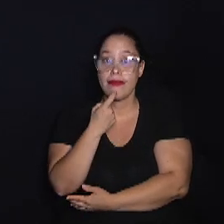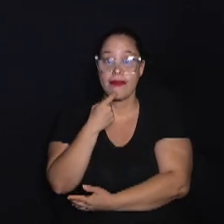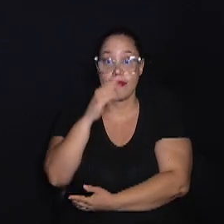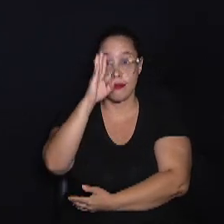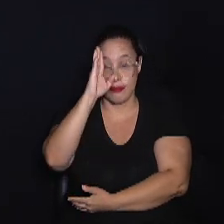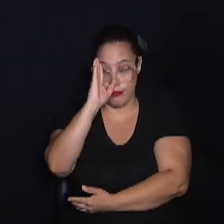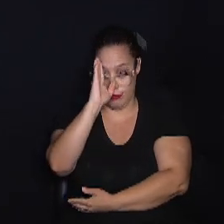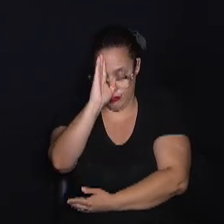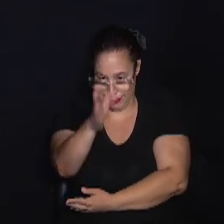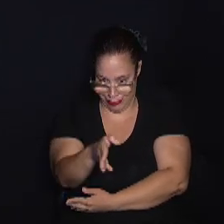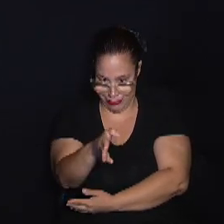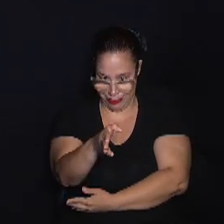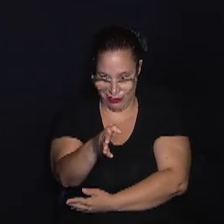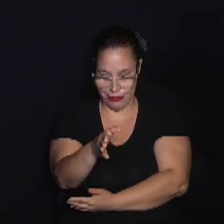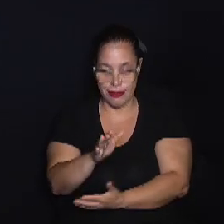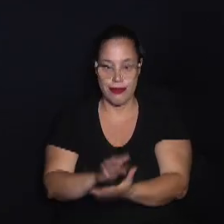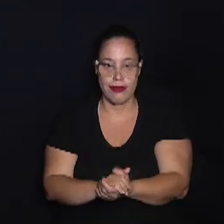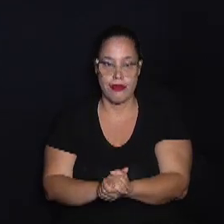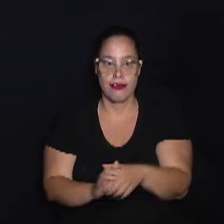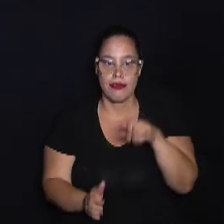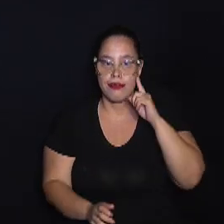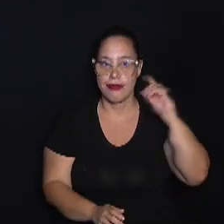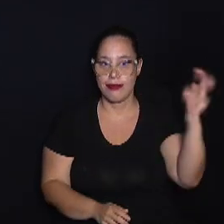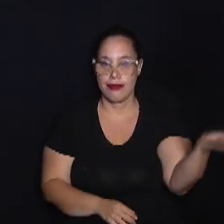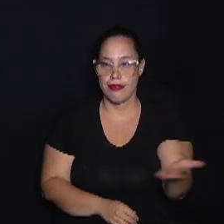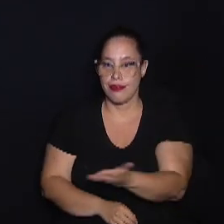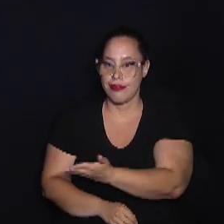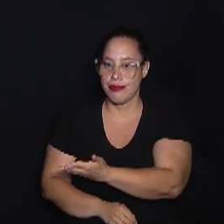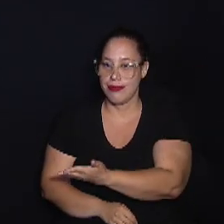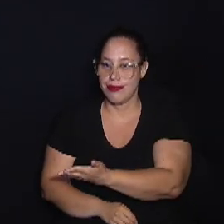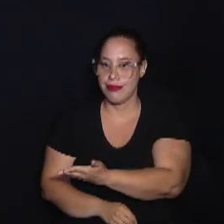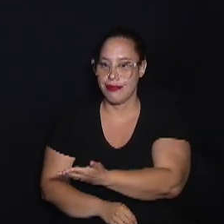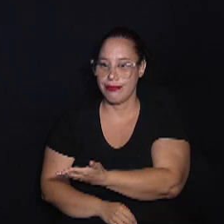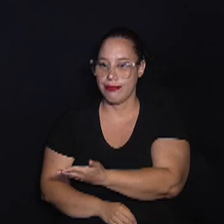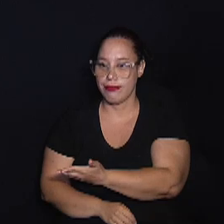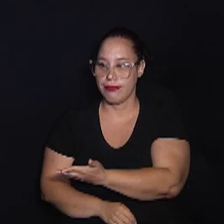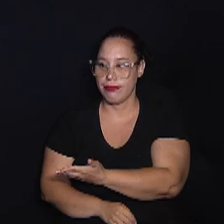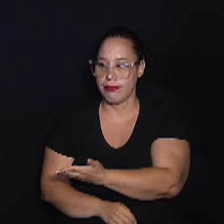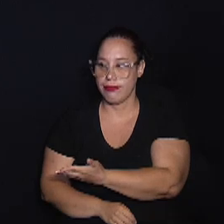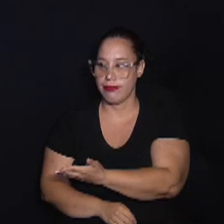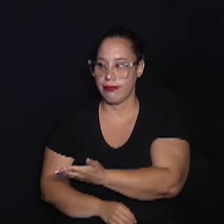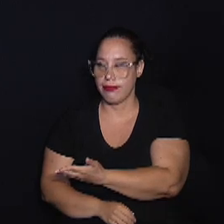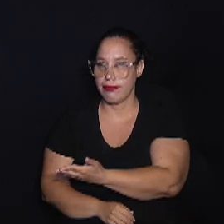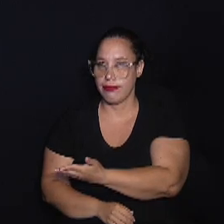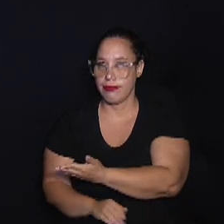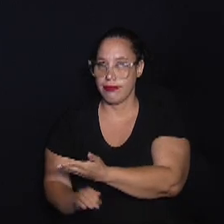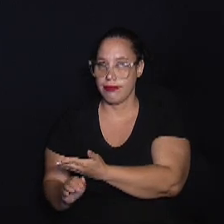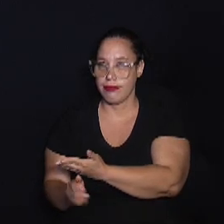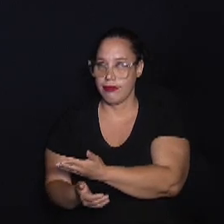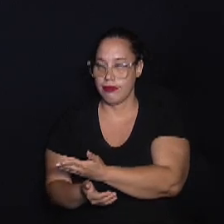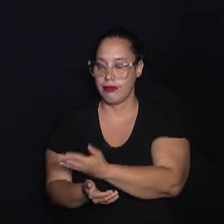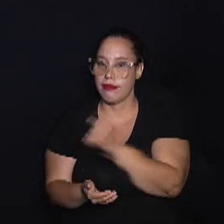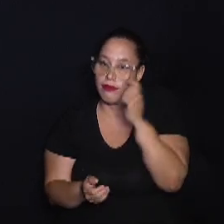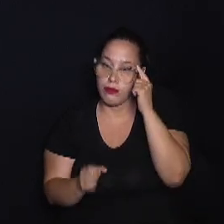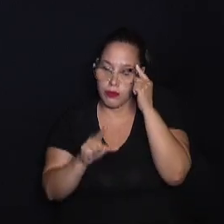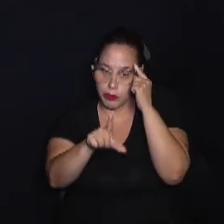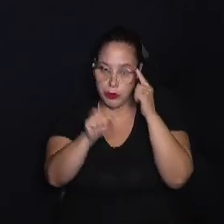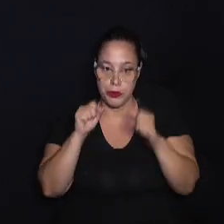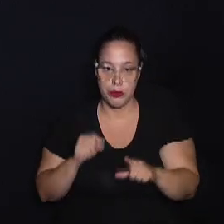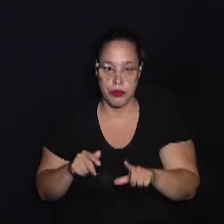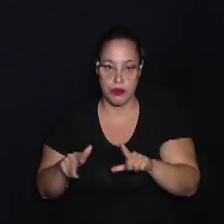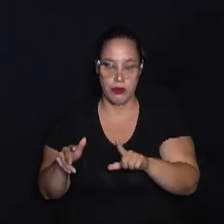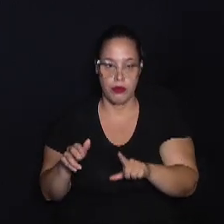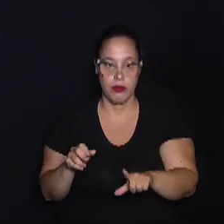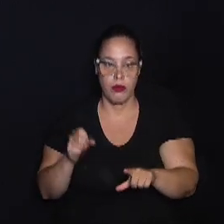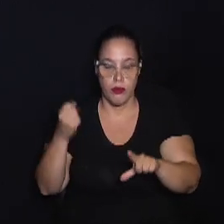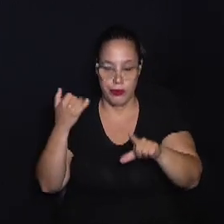Campinas região pode ir direto no 978 29 3776 ou você tem a opção